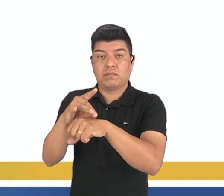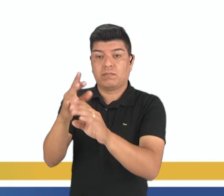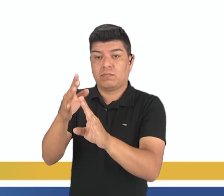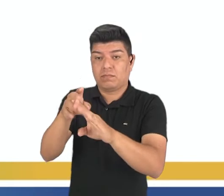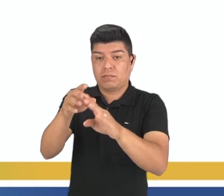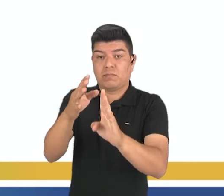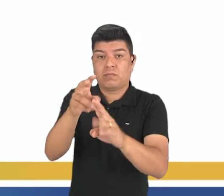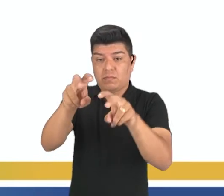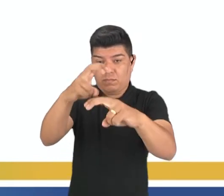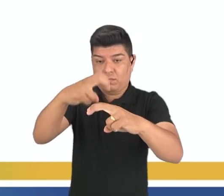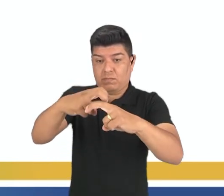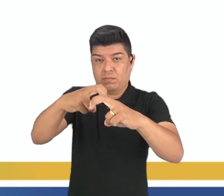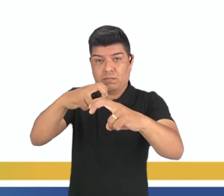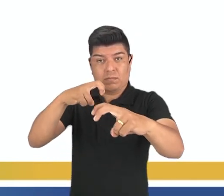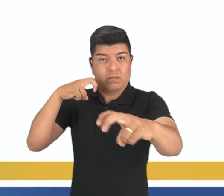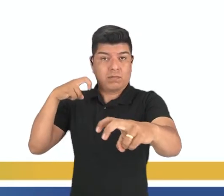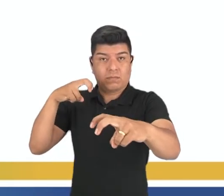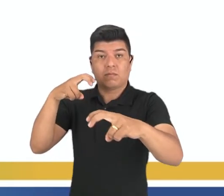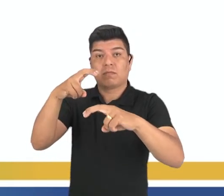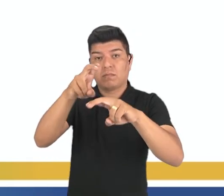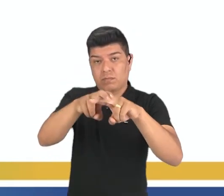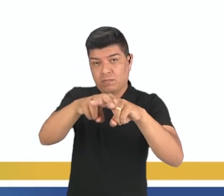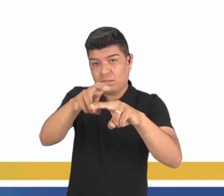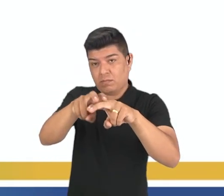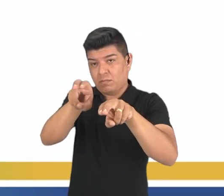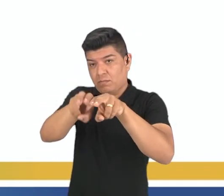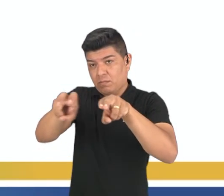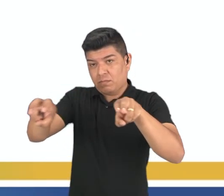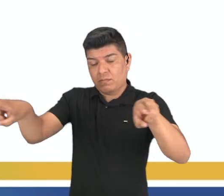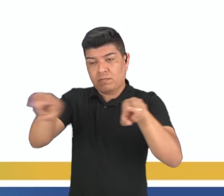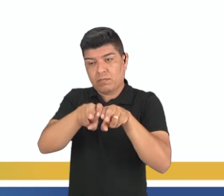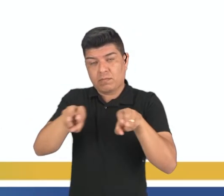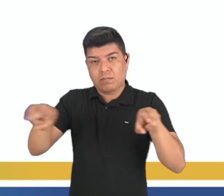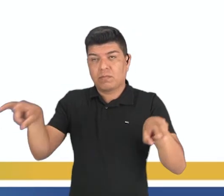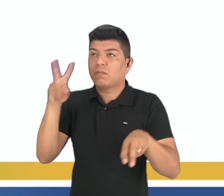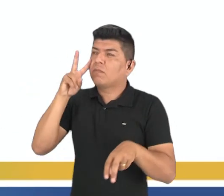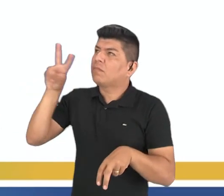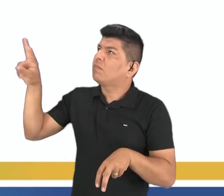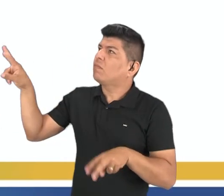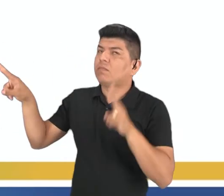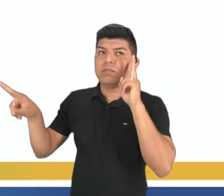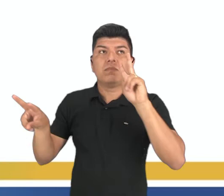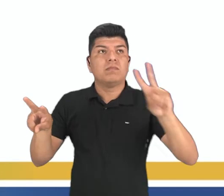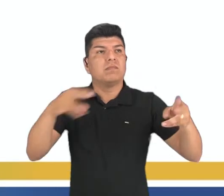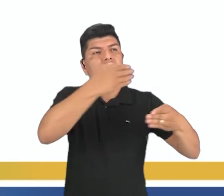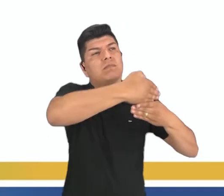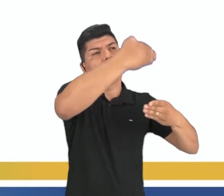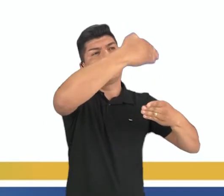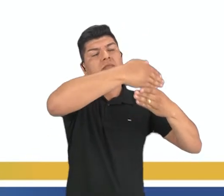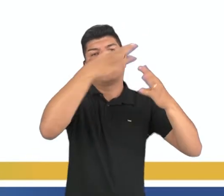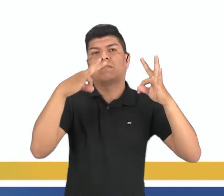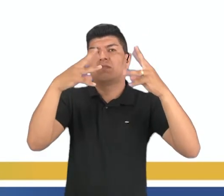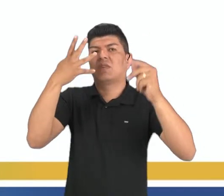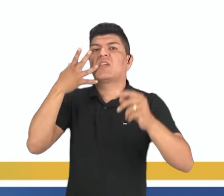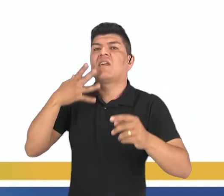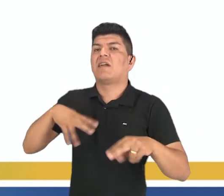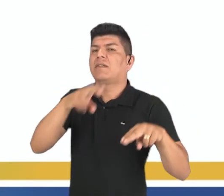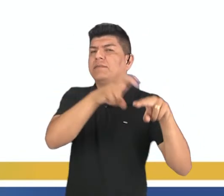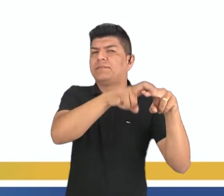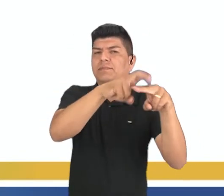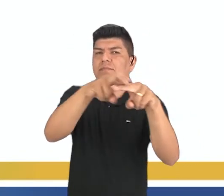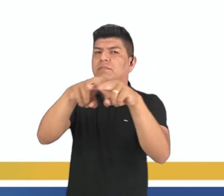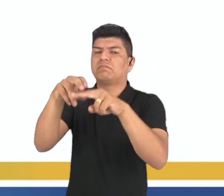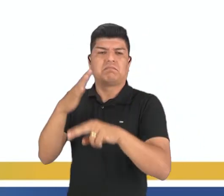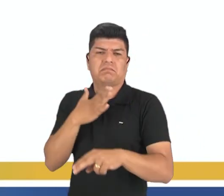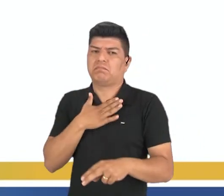alguns armários. Sentei-me onde a professora mandou. Fiquei olhando para as paredes e todas as crianças sentadas. Comecei a